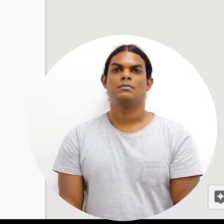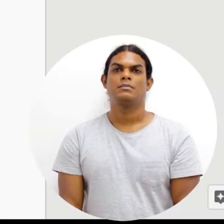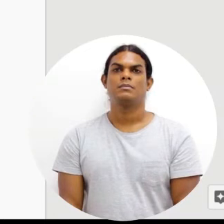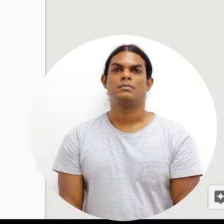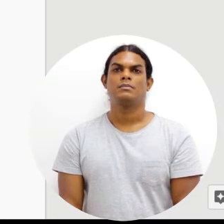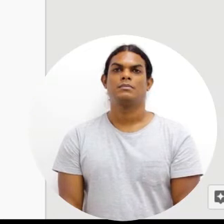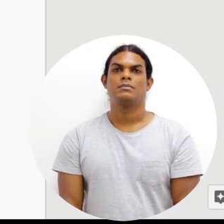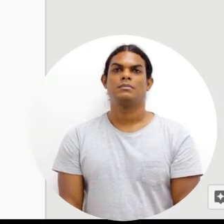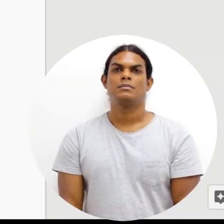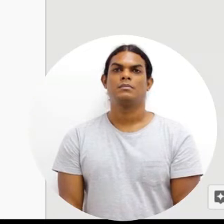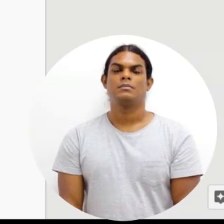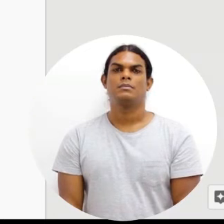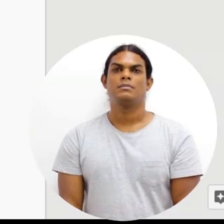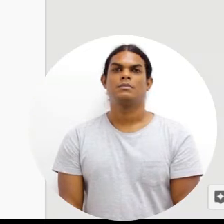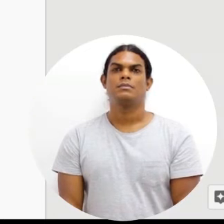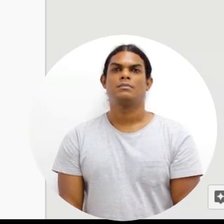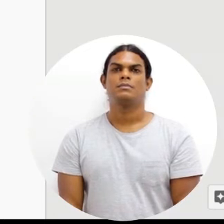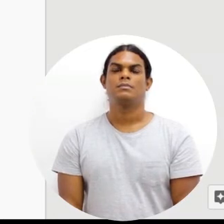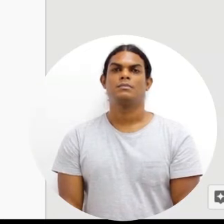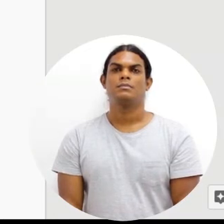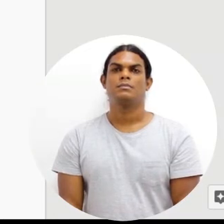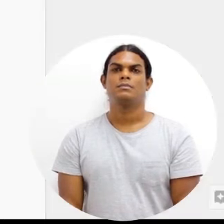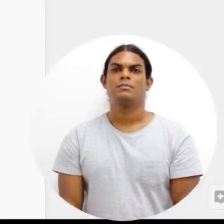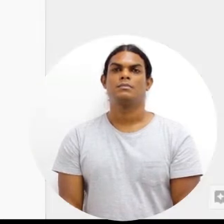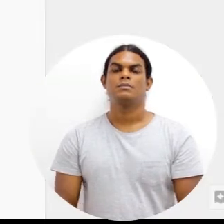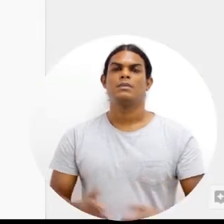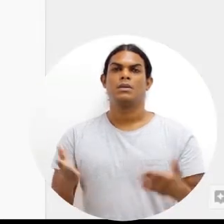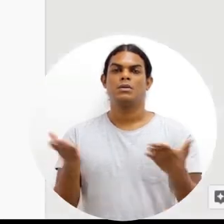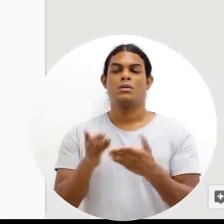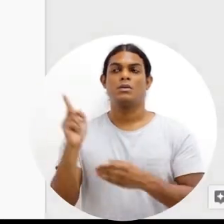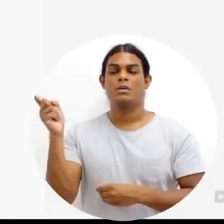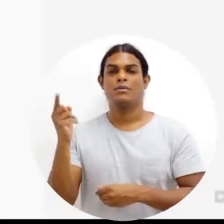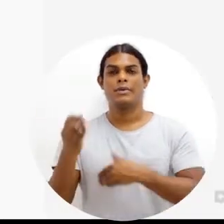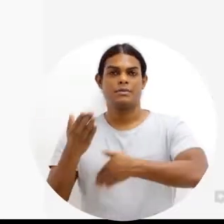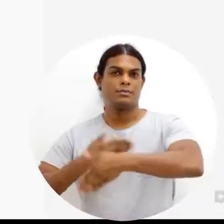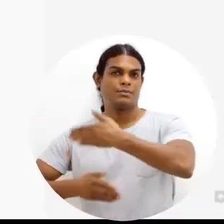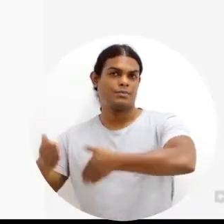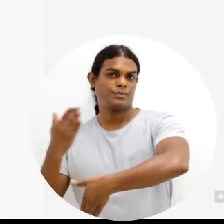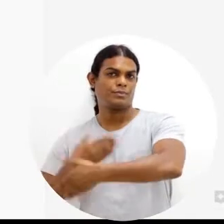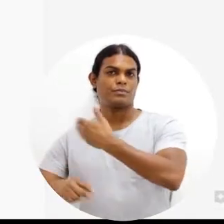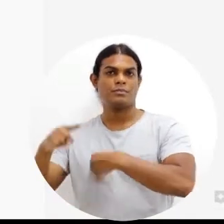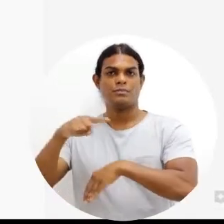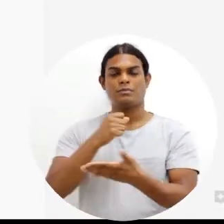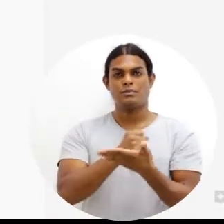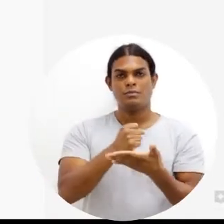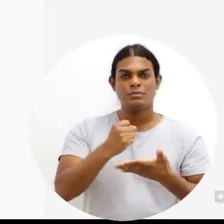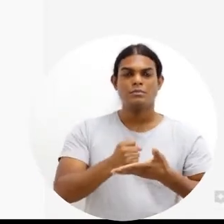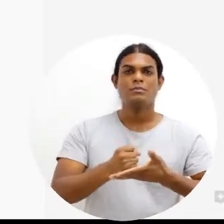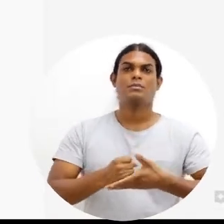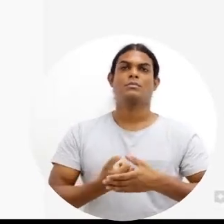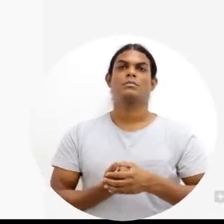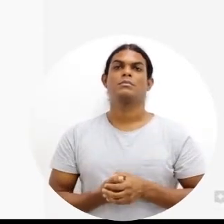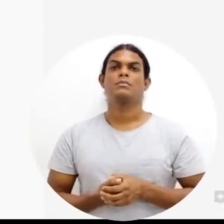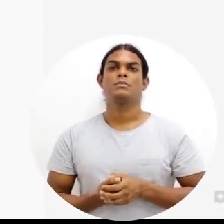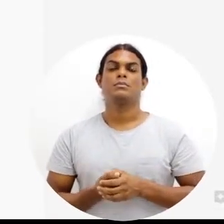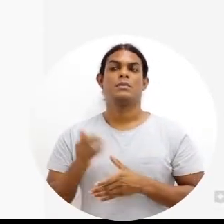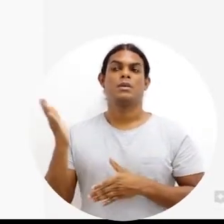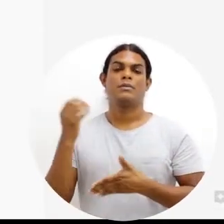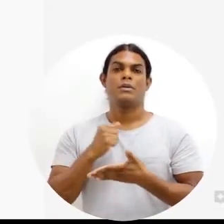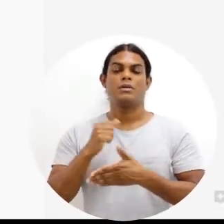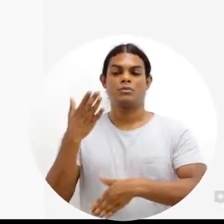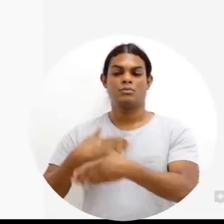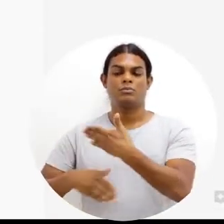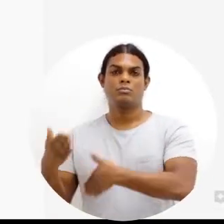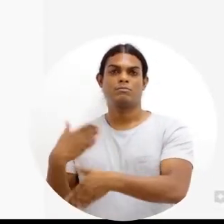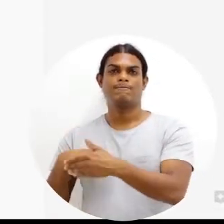pouquinho antes, então agora eu vou compartilhar esse documento com a pessoa com a qual eu vou escrever ele. E aí eu vou compartilhar com minha amiga